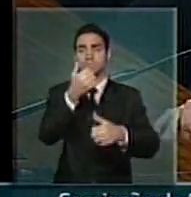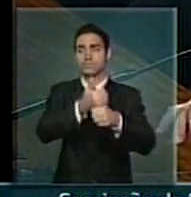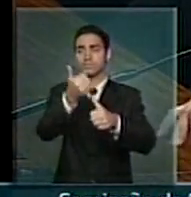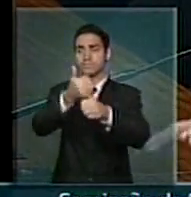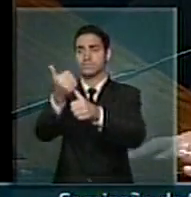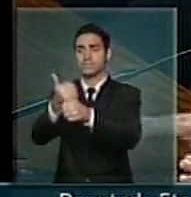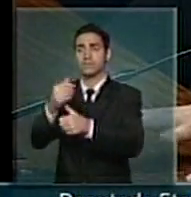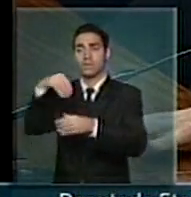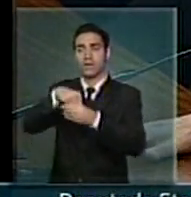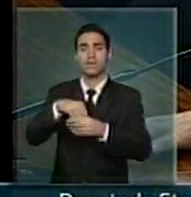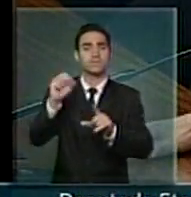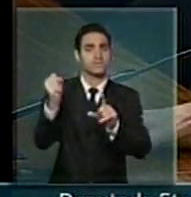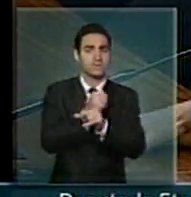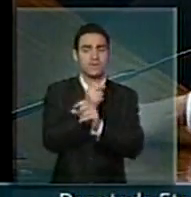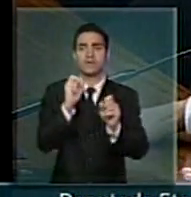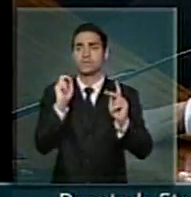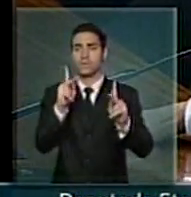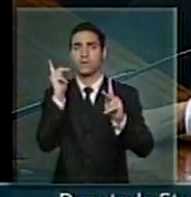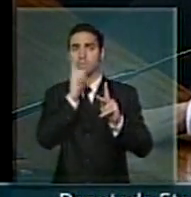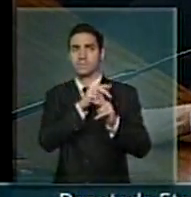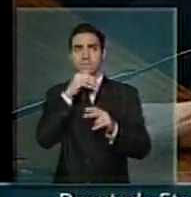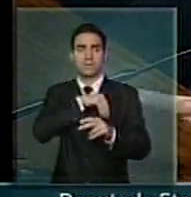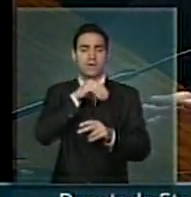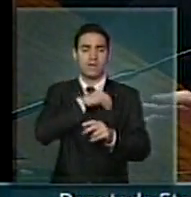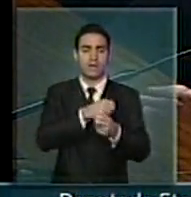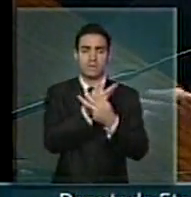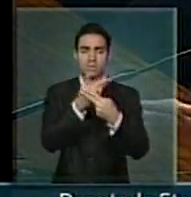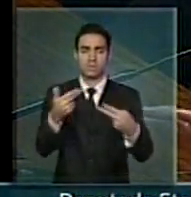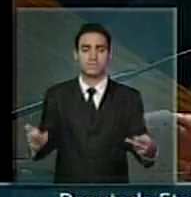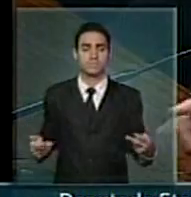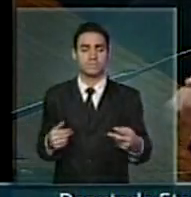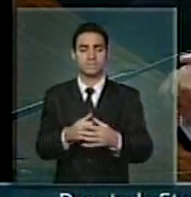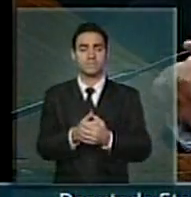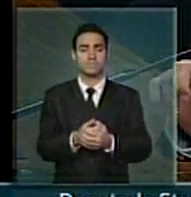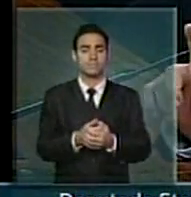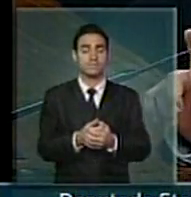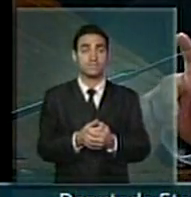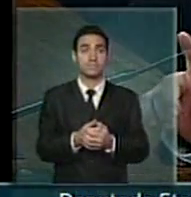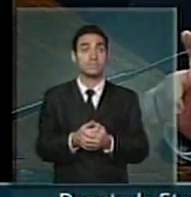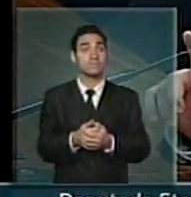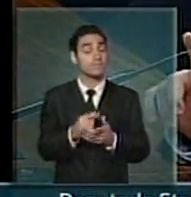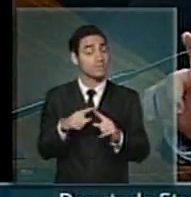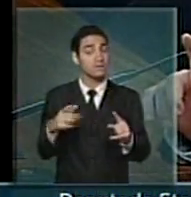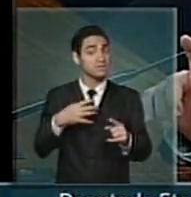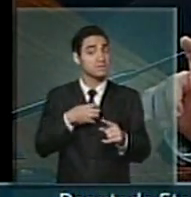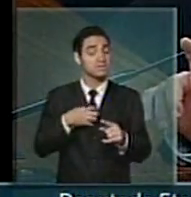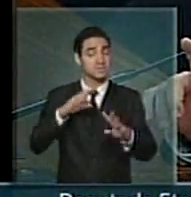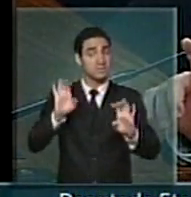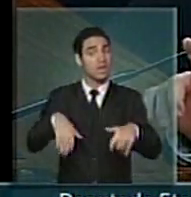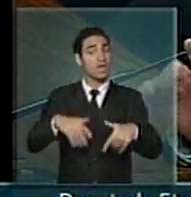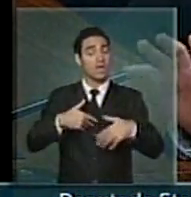sociedade, e obtendo salários, e de que